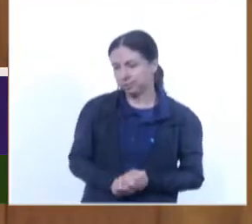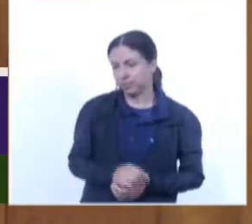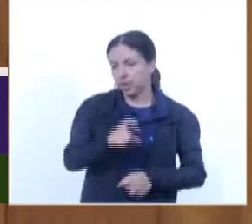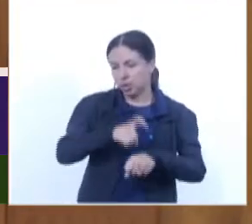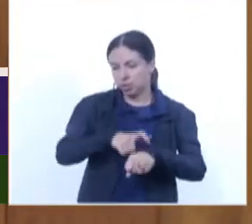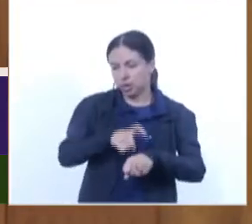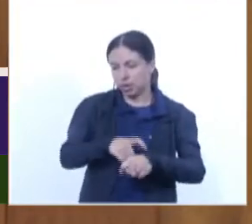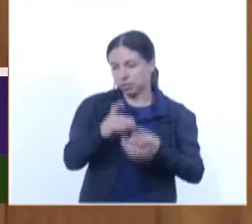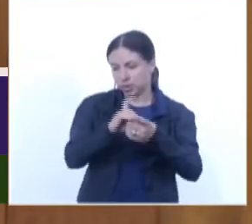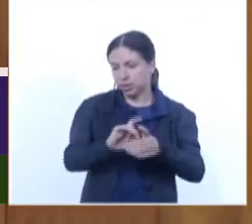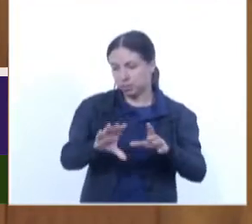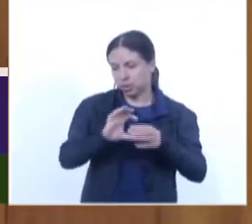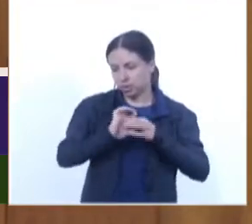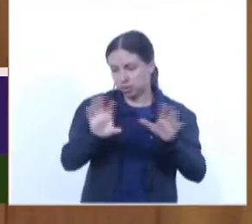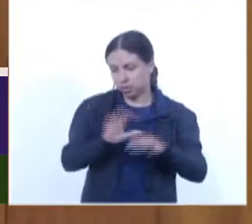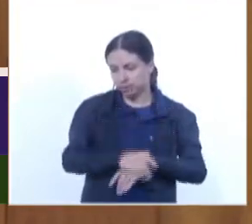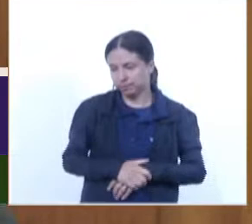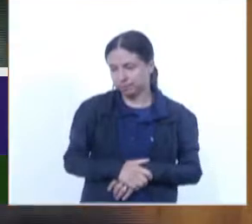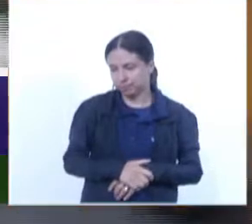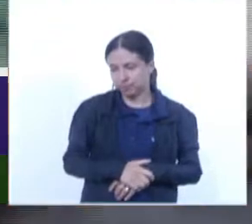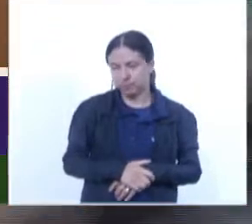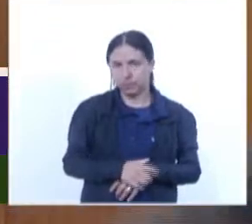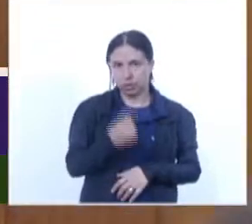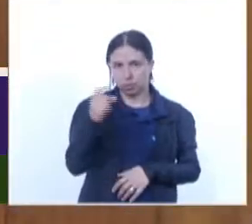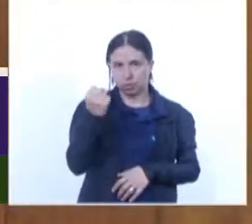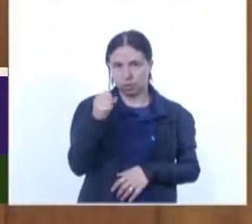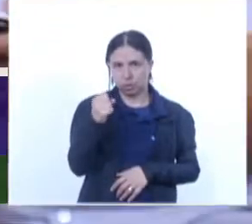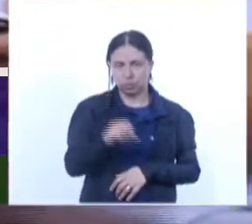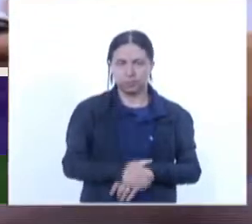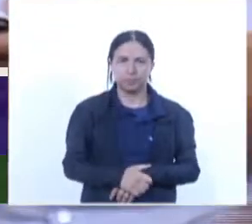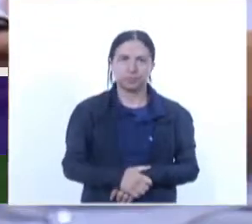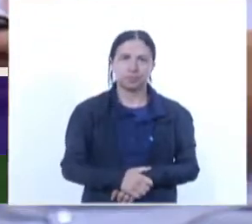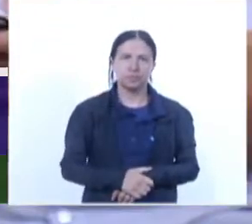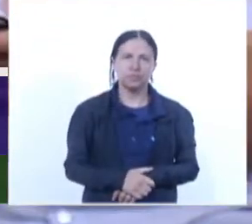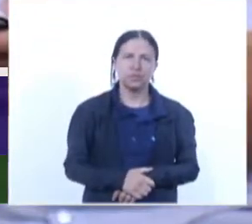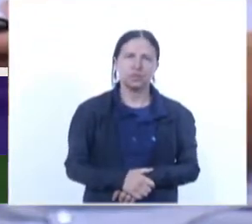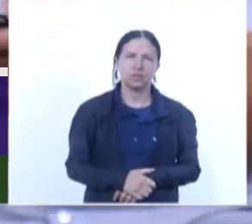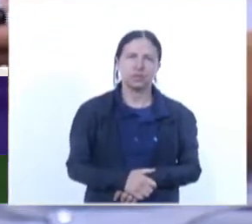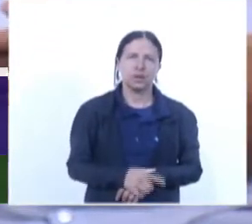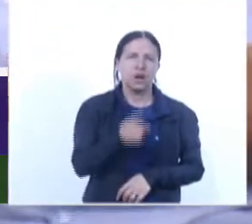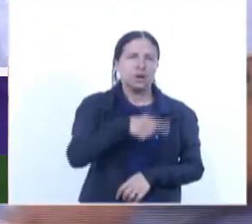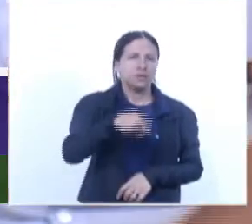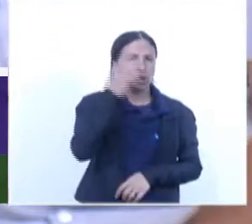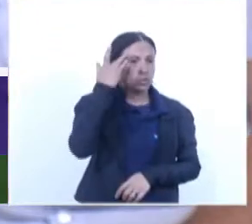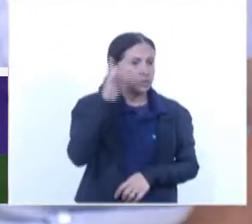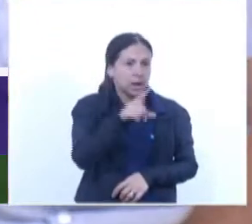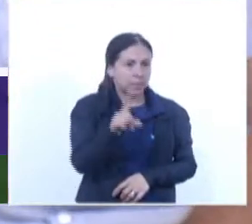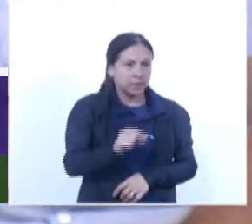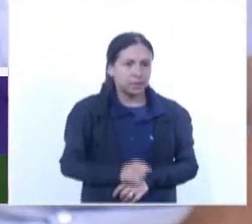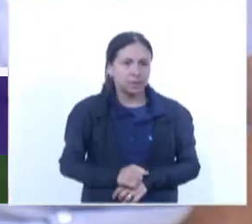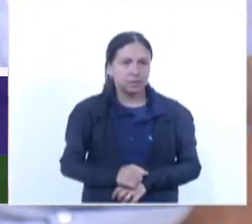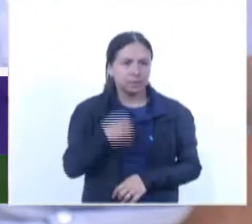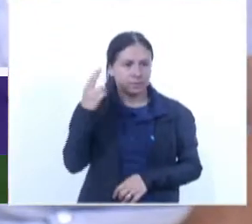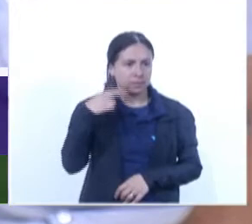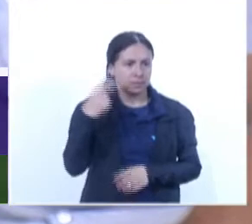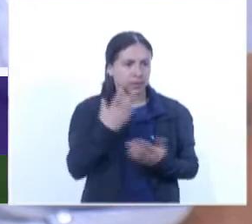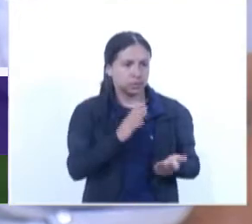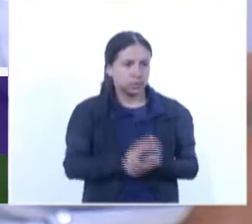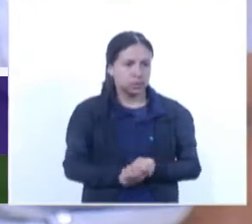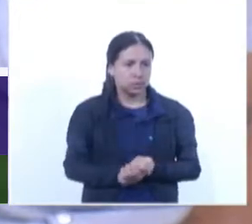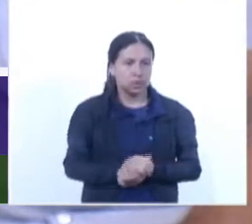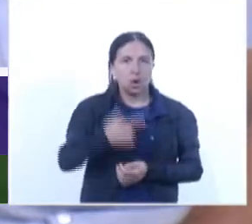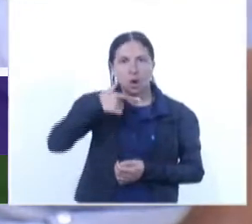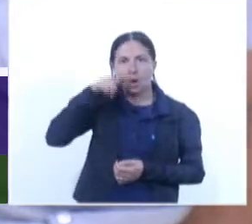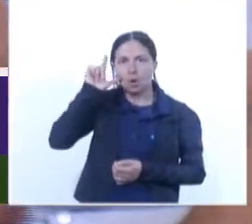ser democrático me permitir esse um segundo Vereador vocês não estão sabendo mas ontem nosso chefe segurança